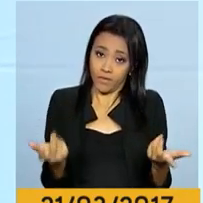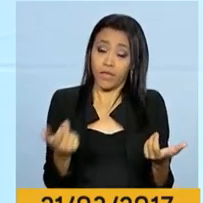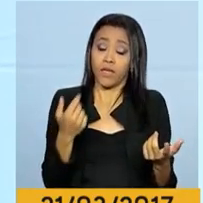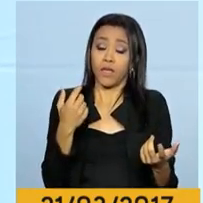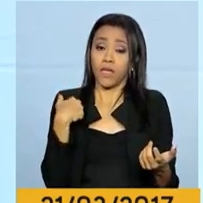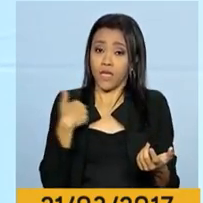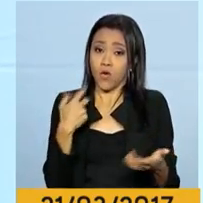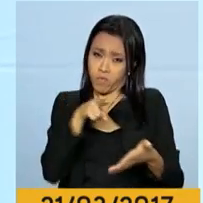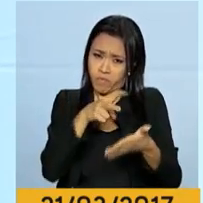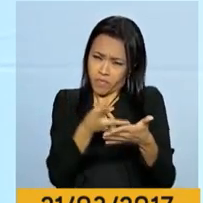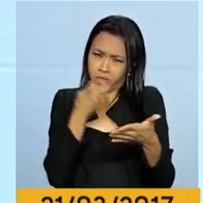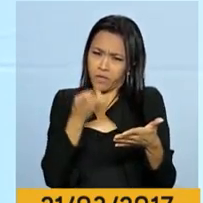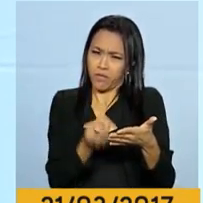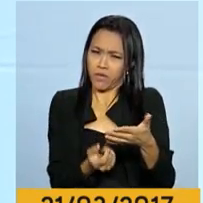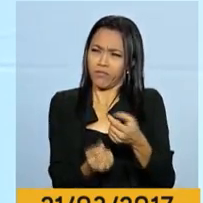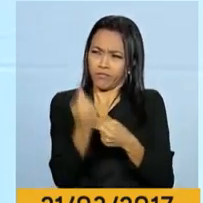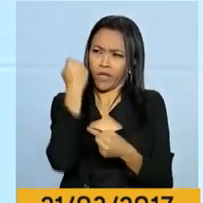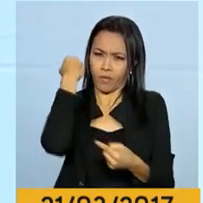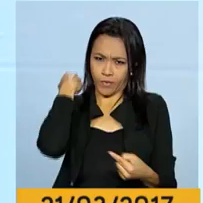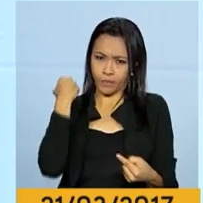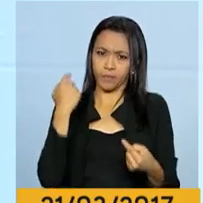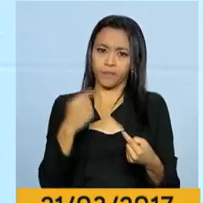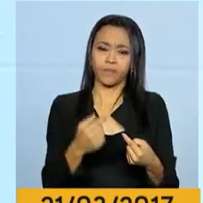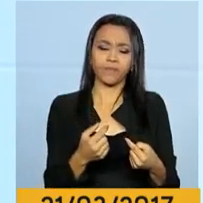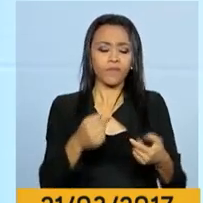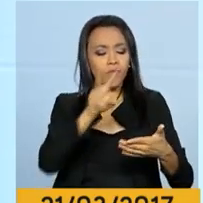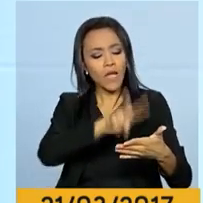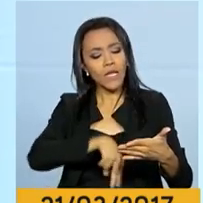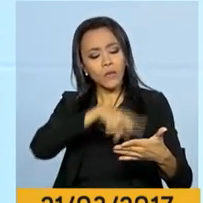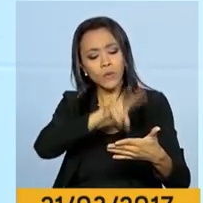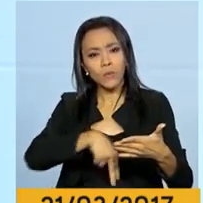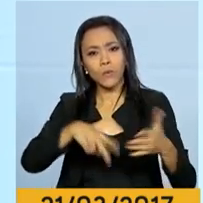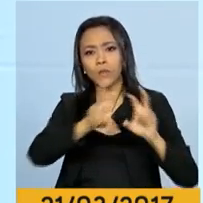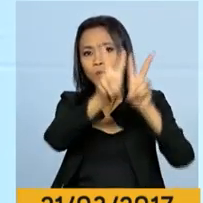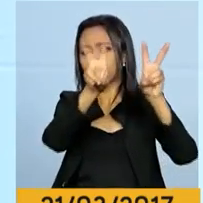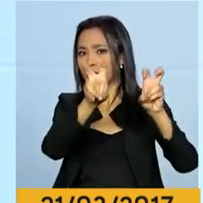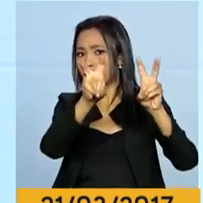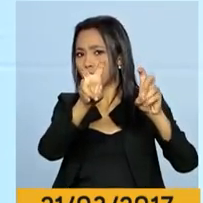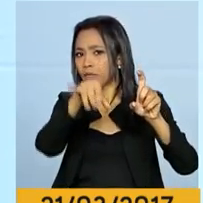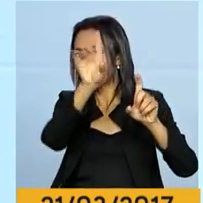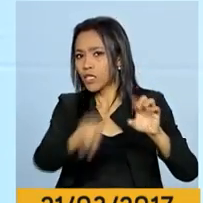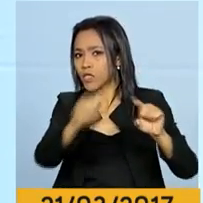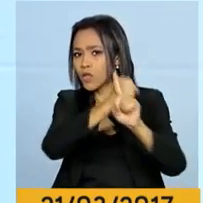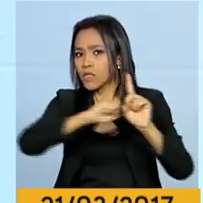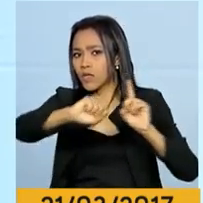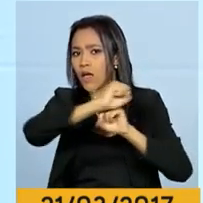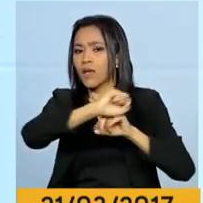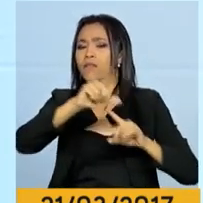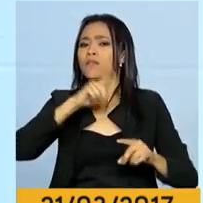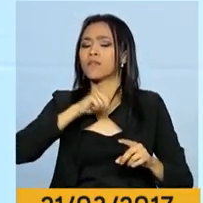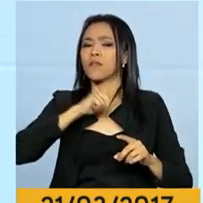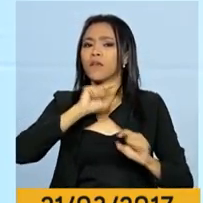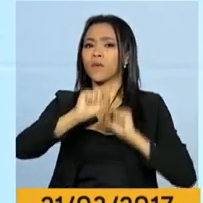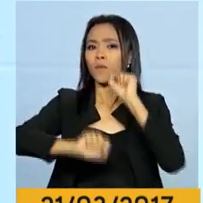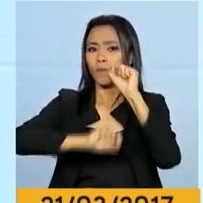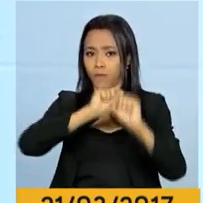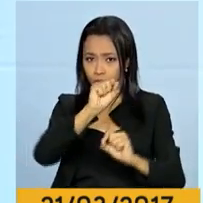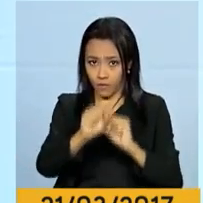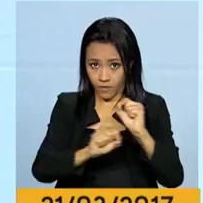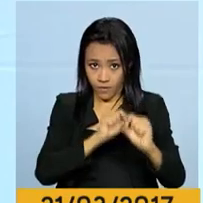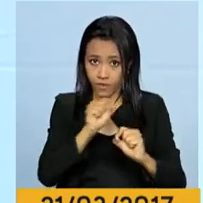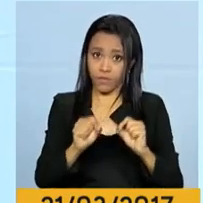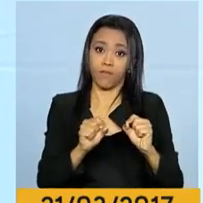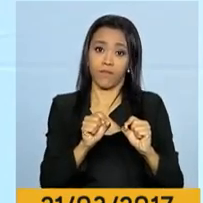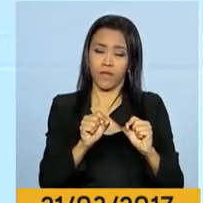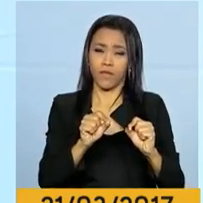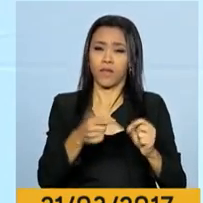atrás, que da leitura dos direitos sociais, entre eles está o reconhecimento, é